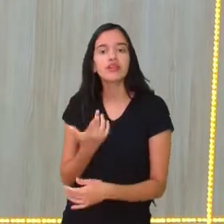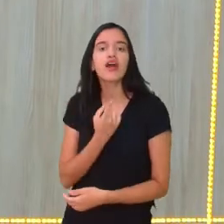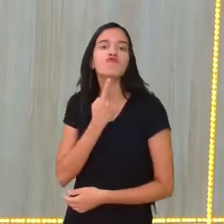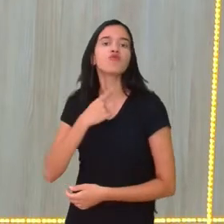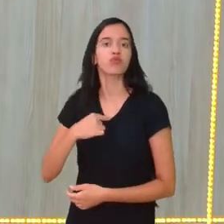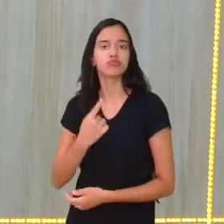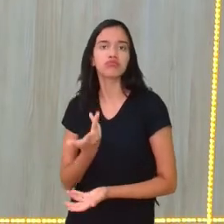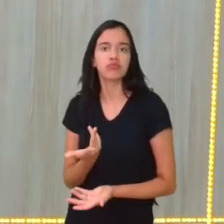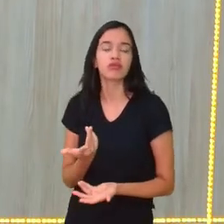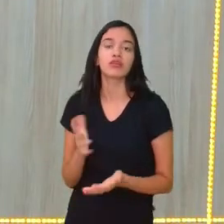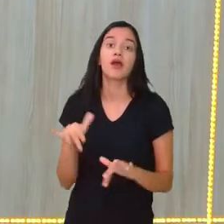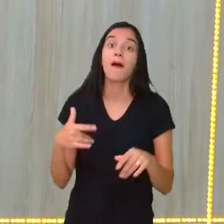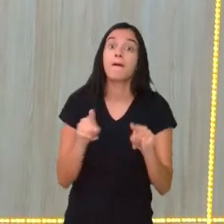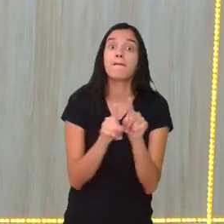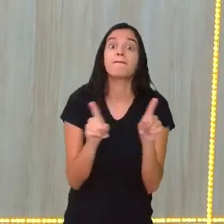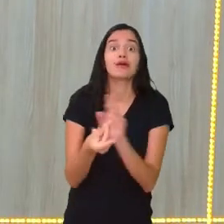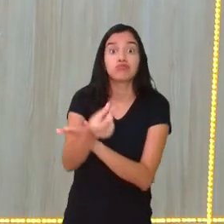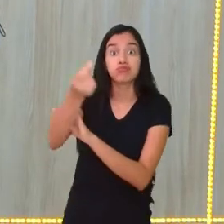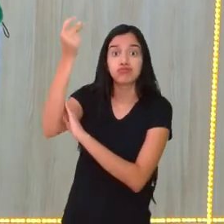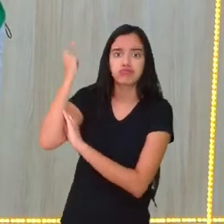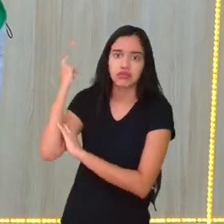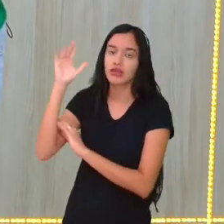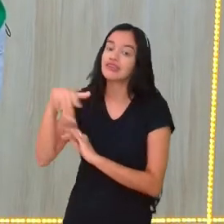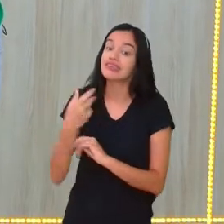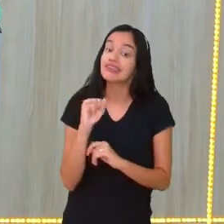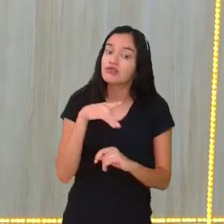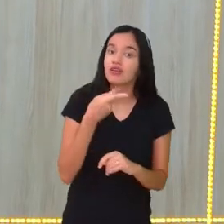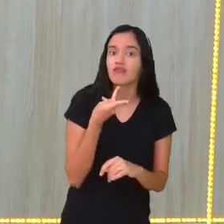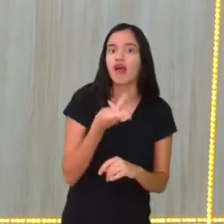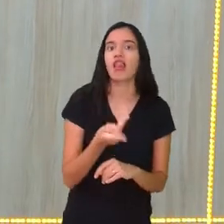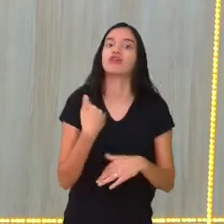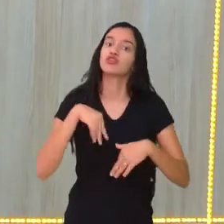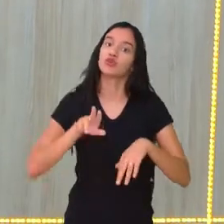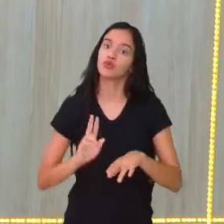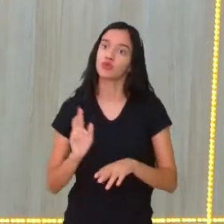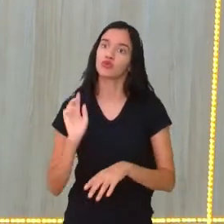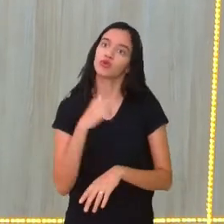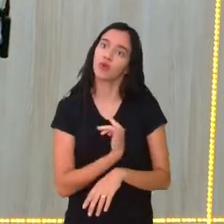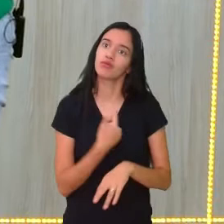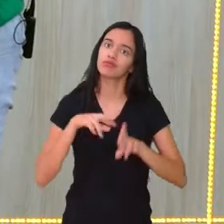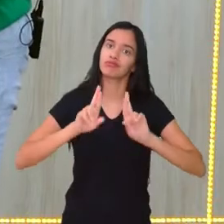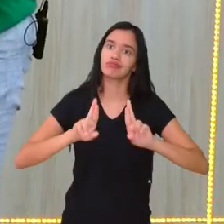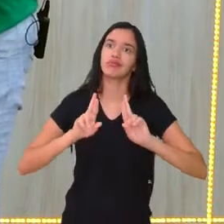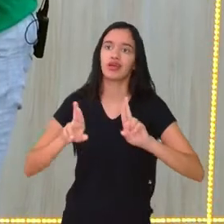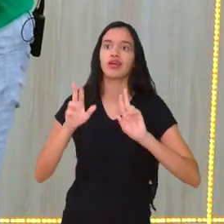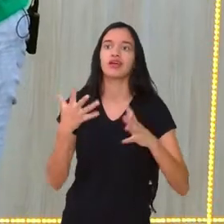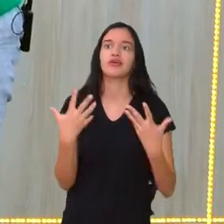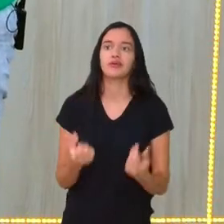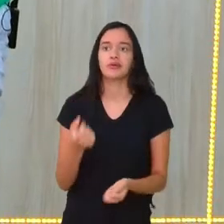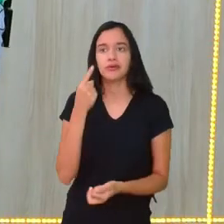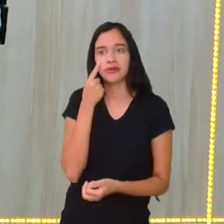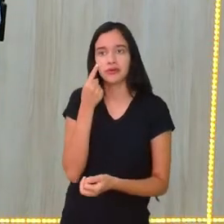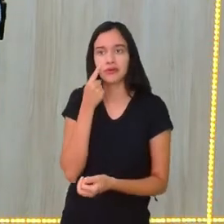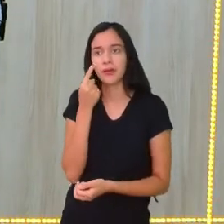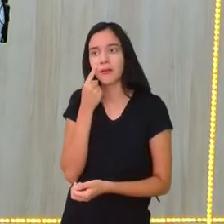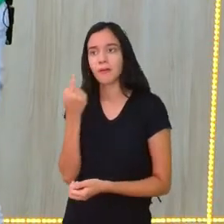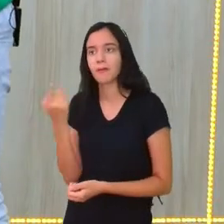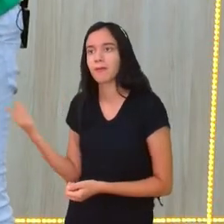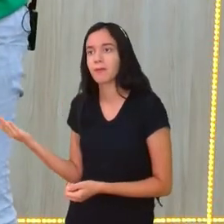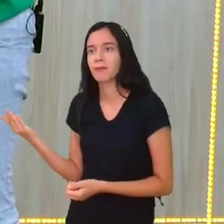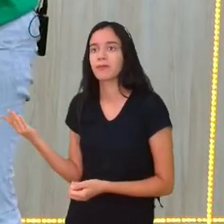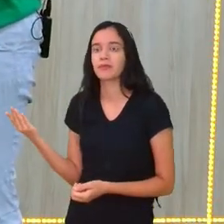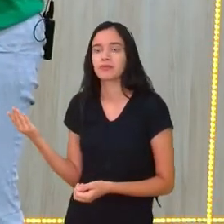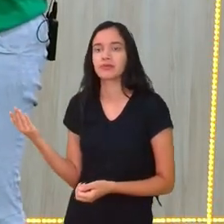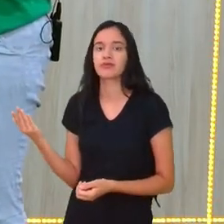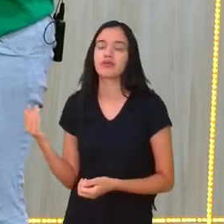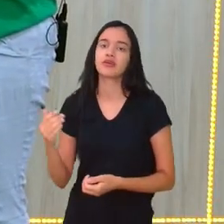vontade, né? Naquela época, né? se você falasse... Ou pelo menos é o que a gente espera, né? Vamos lá. Vamos ver mais um pedacinho daquela